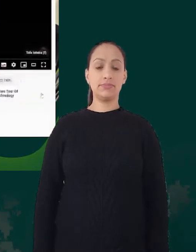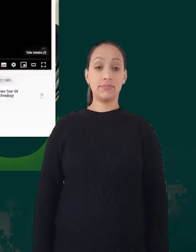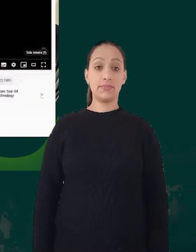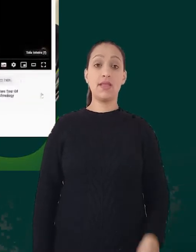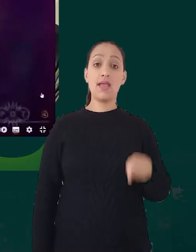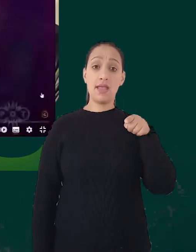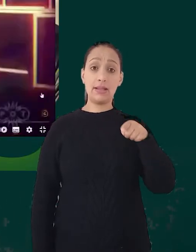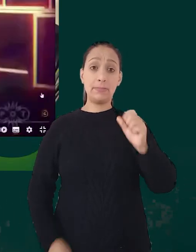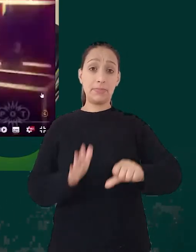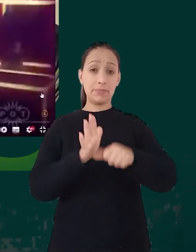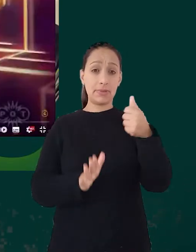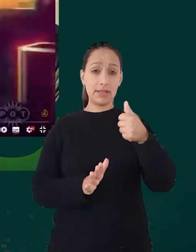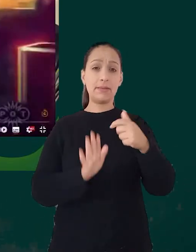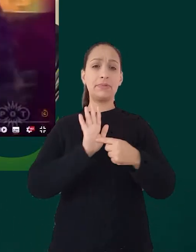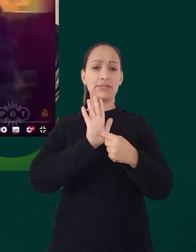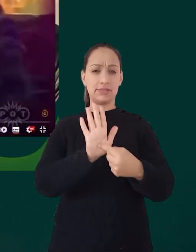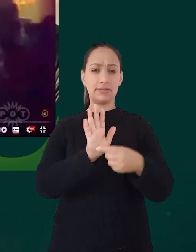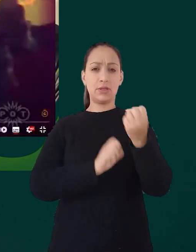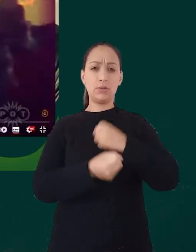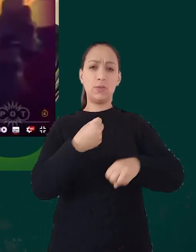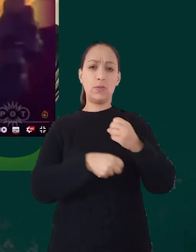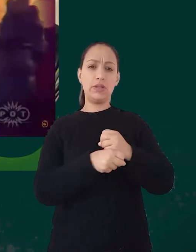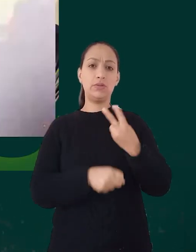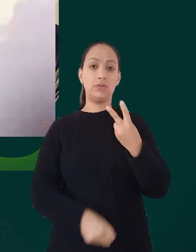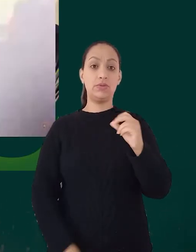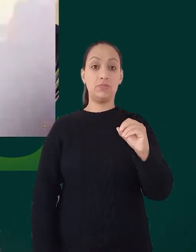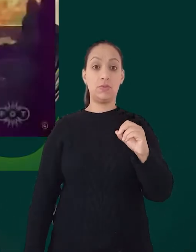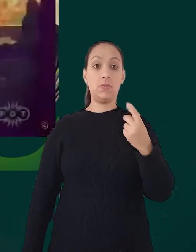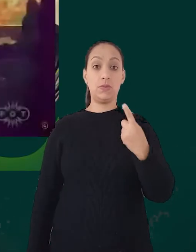Isso aqui foi a primeira apresentação dele, tá, em 2014.